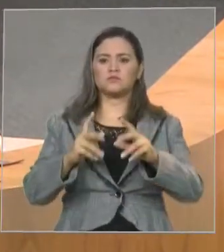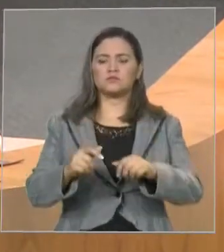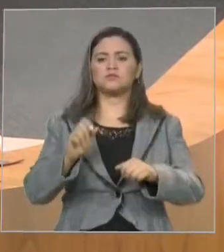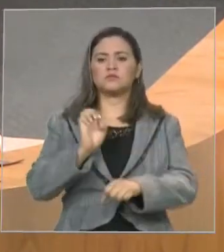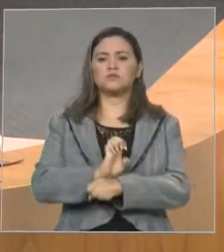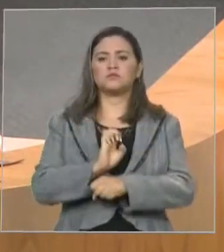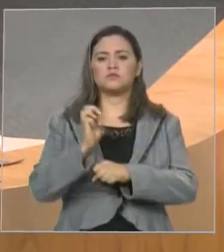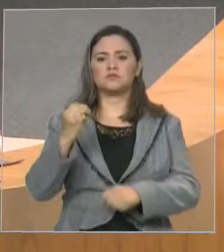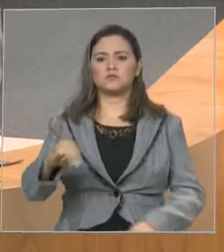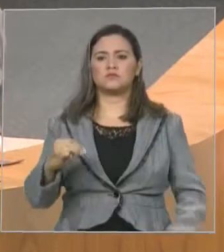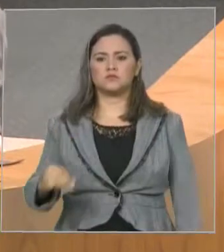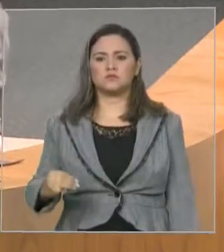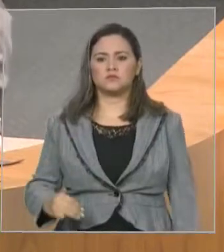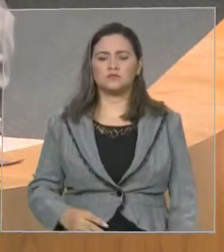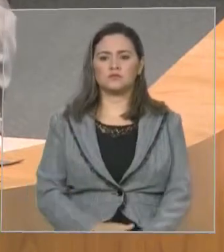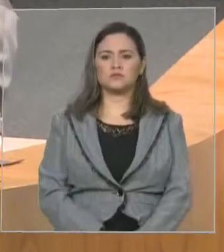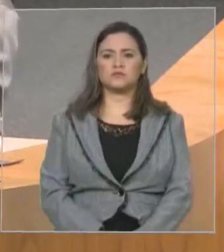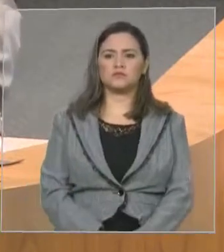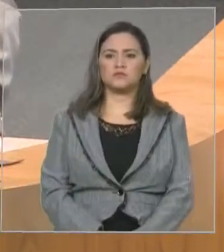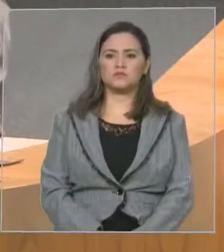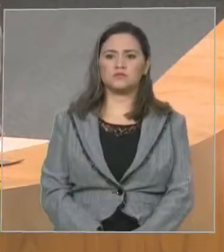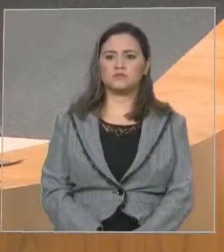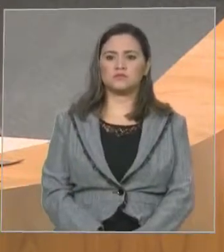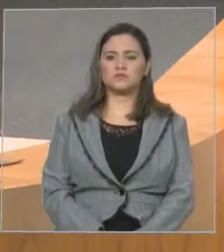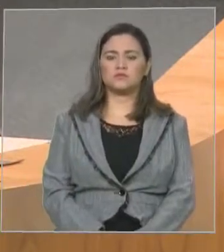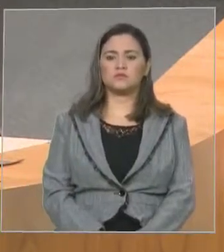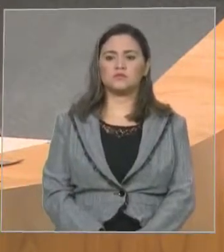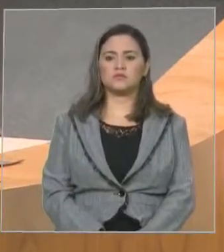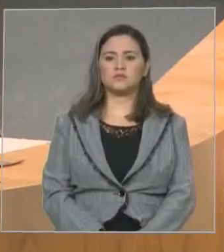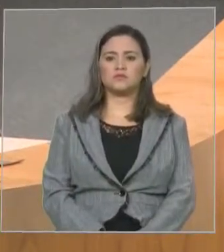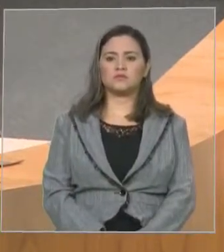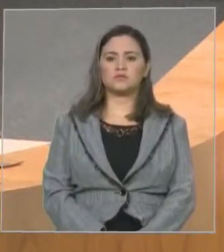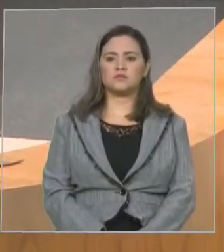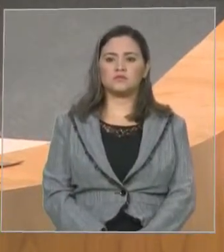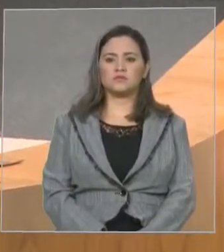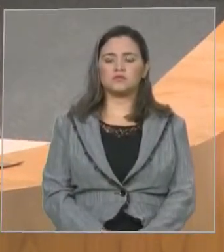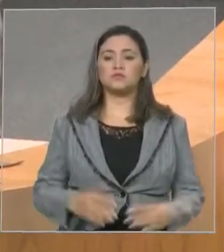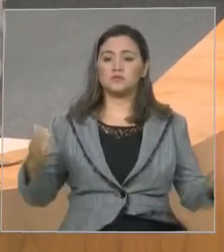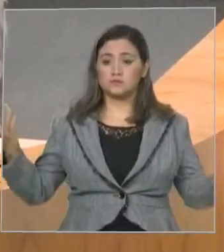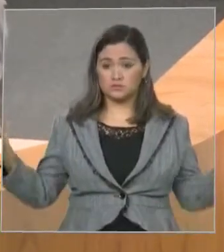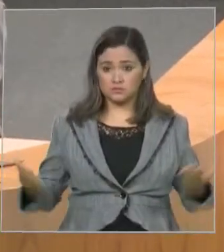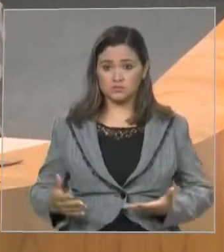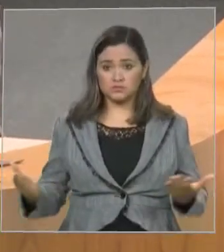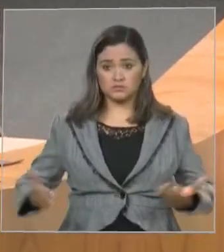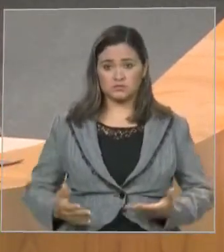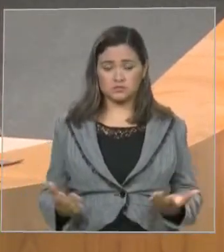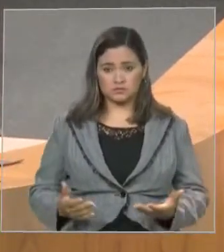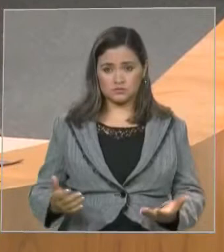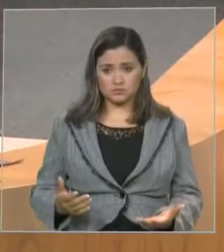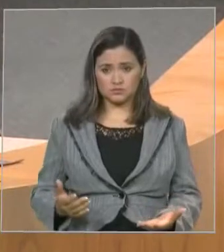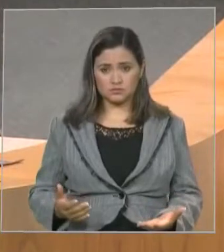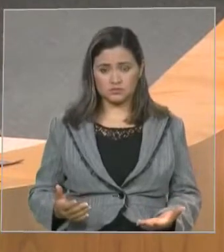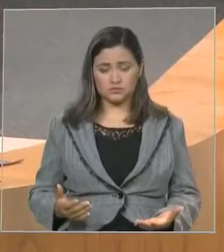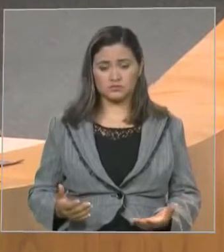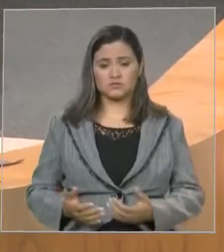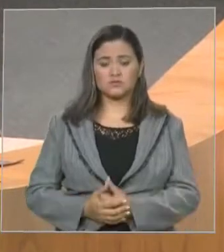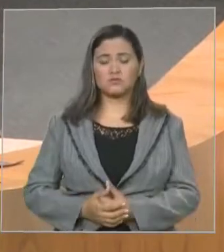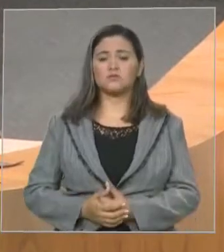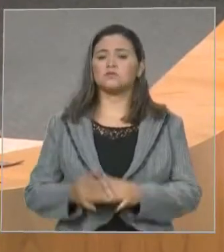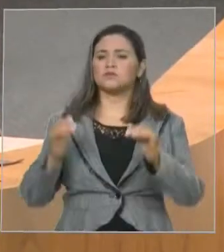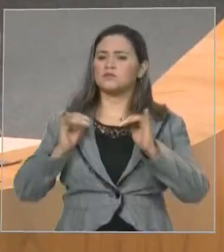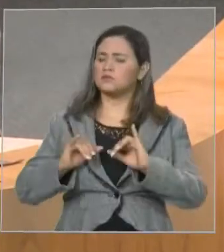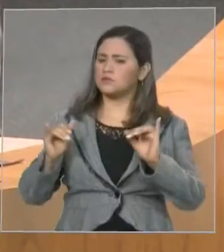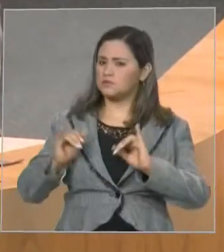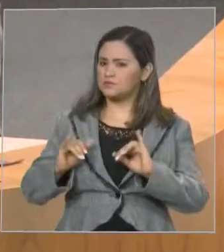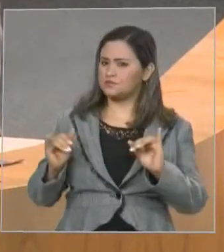presidente, destaco na manhã de hoje, iniciei fazendo um pronunciamento ontem, falando de uma agenda